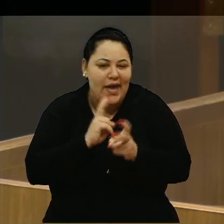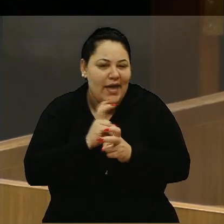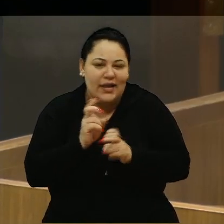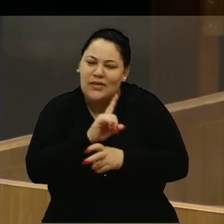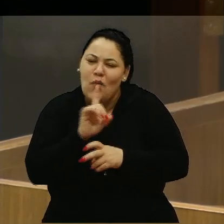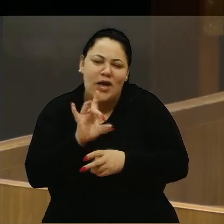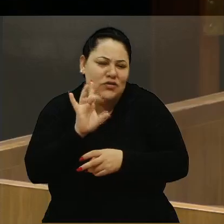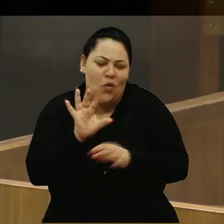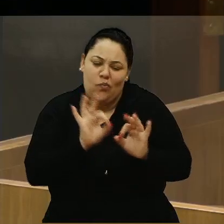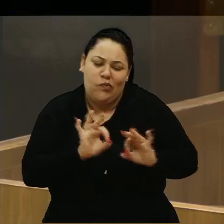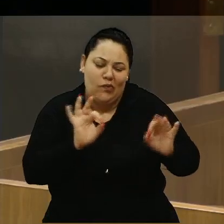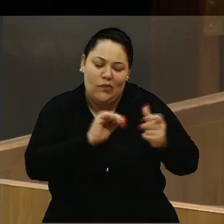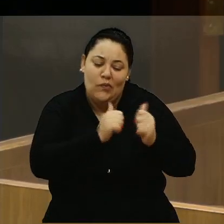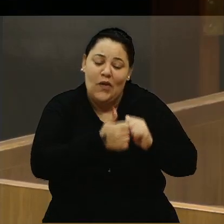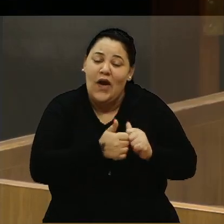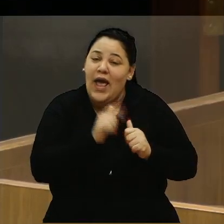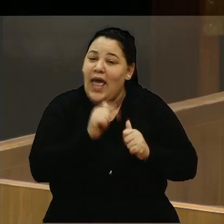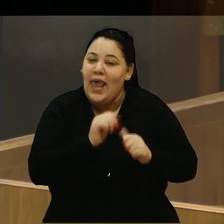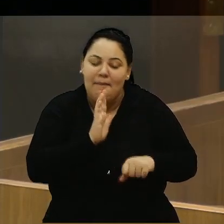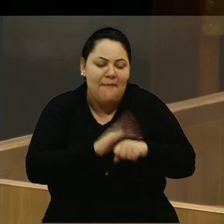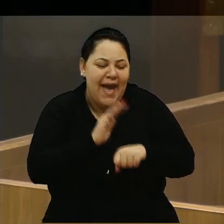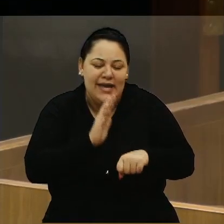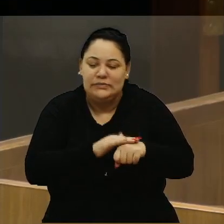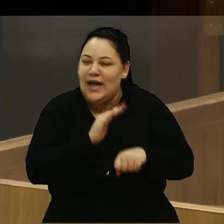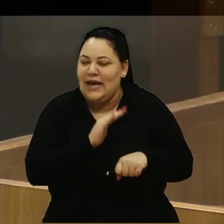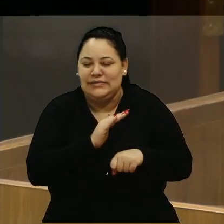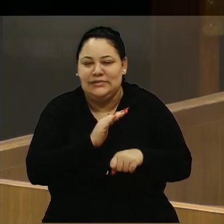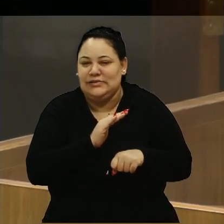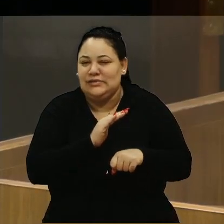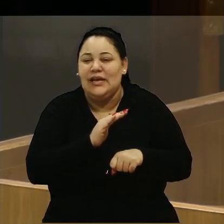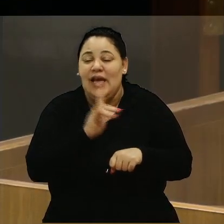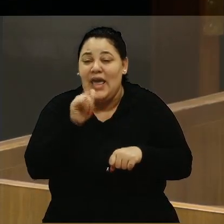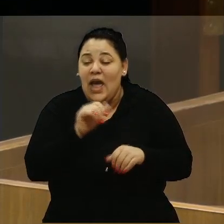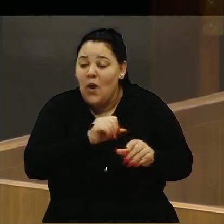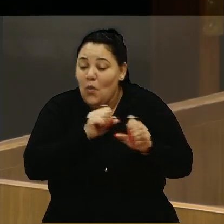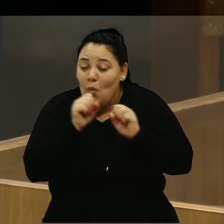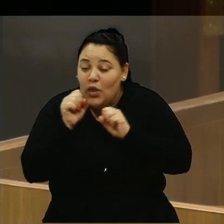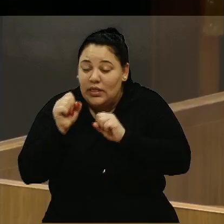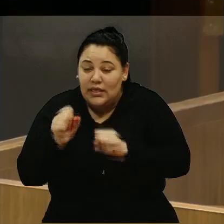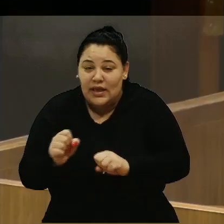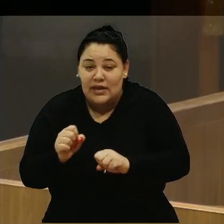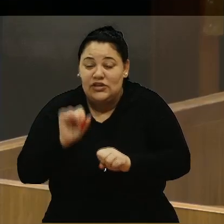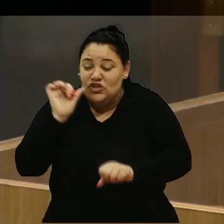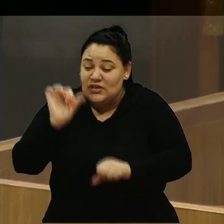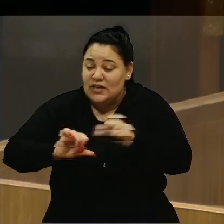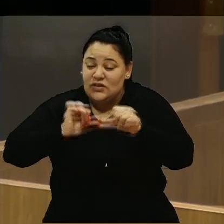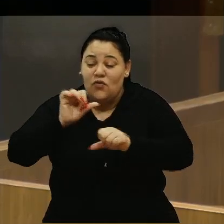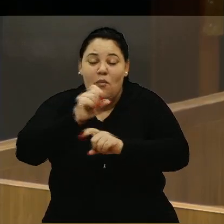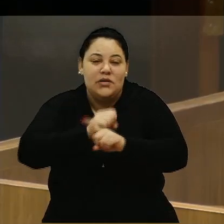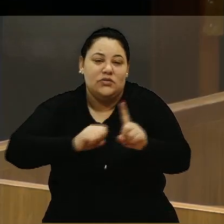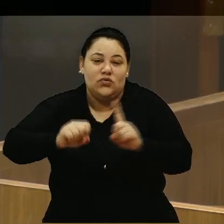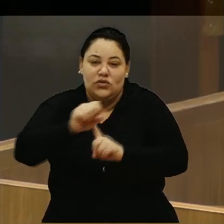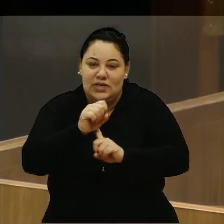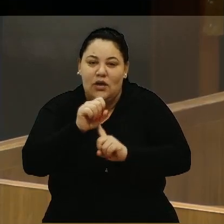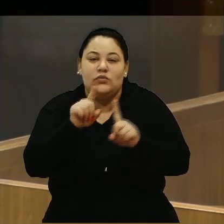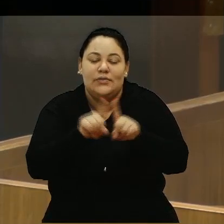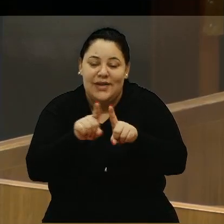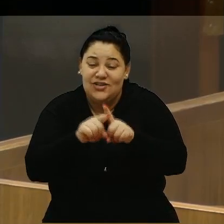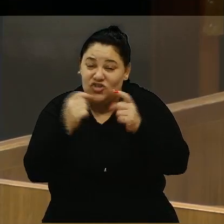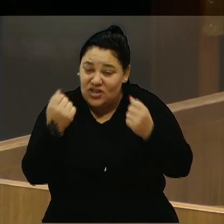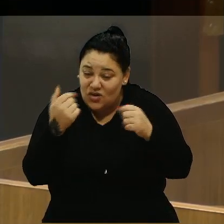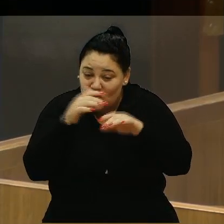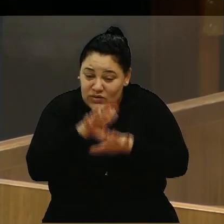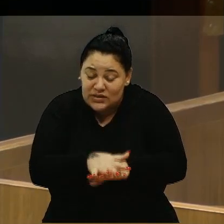esporte ou uma manifestação folclórica. Ela é um poderoso instrumento de transformação transformação social, de inclusão,